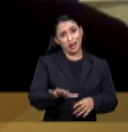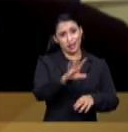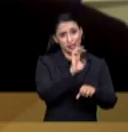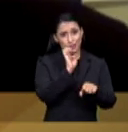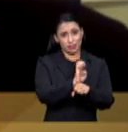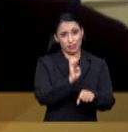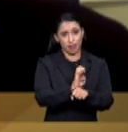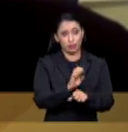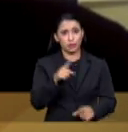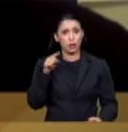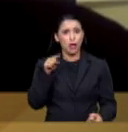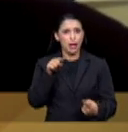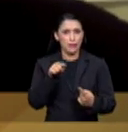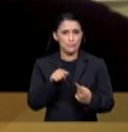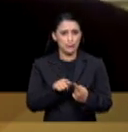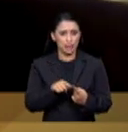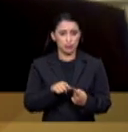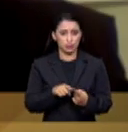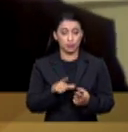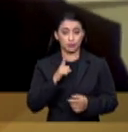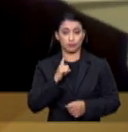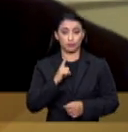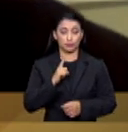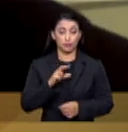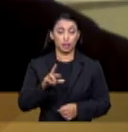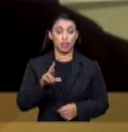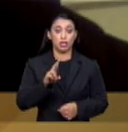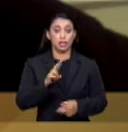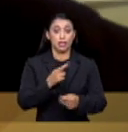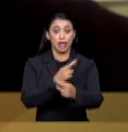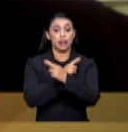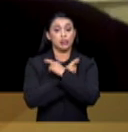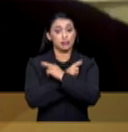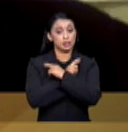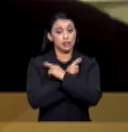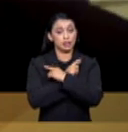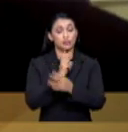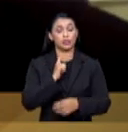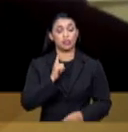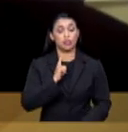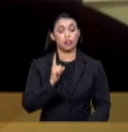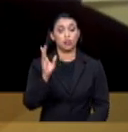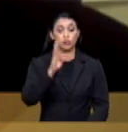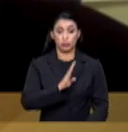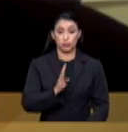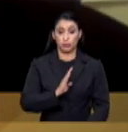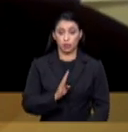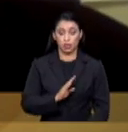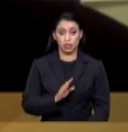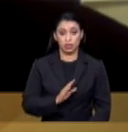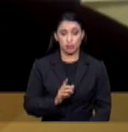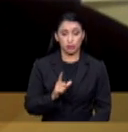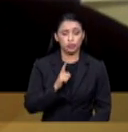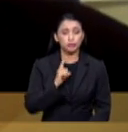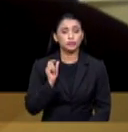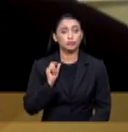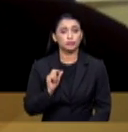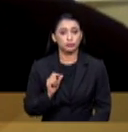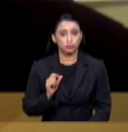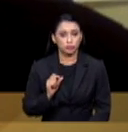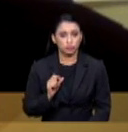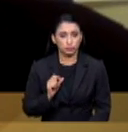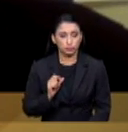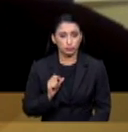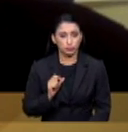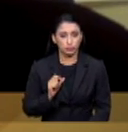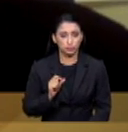Argumenta o Estado do autor, como visto, que a Receita Federal do Brasil, por meio da solução de consulta 166, consiste e